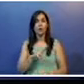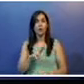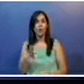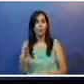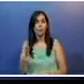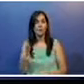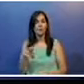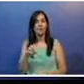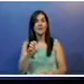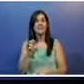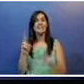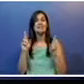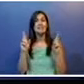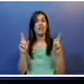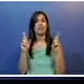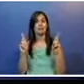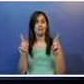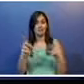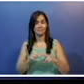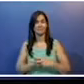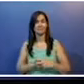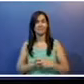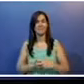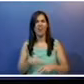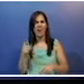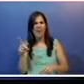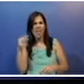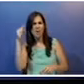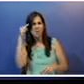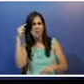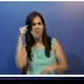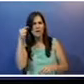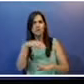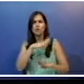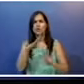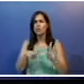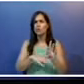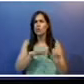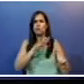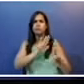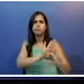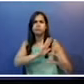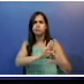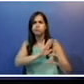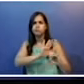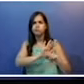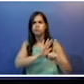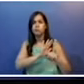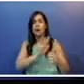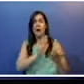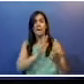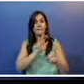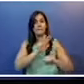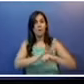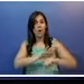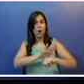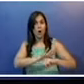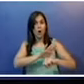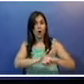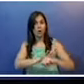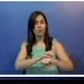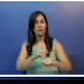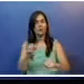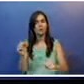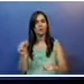Esperança. E ela pensa que quando todas as sirenas, todas as buzinas, todos os recos-recos